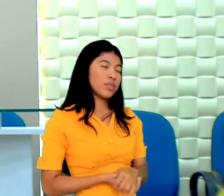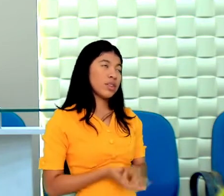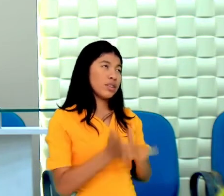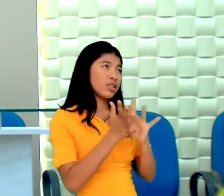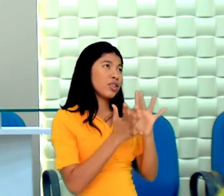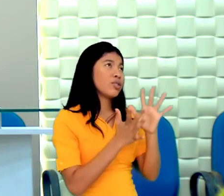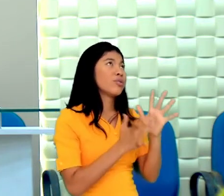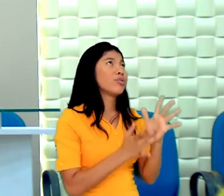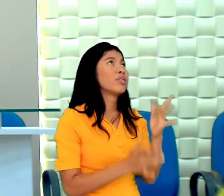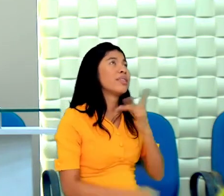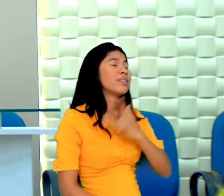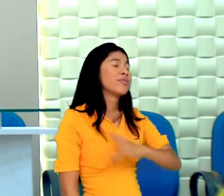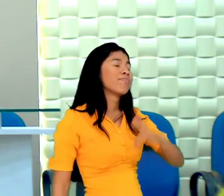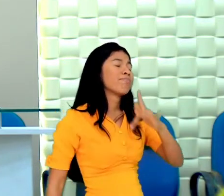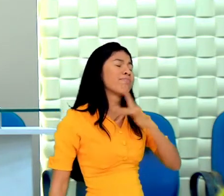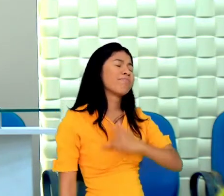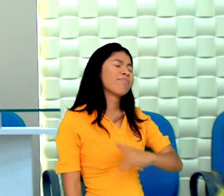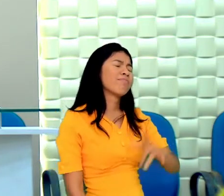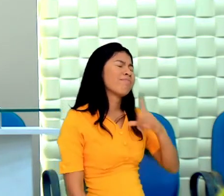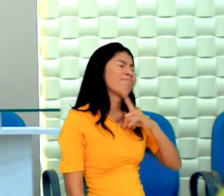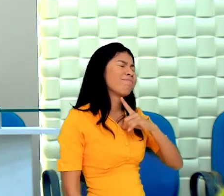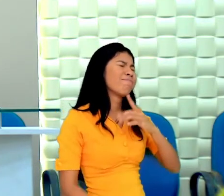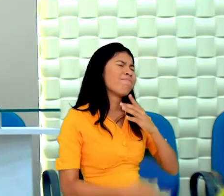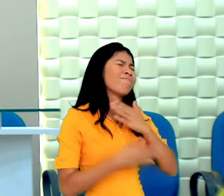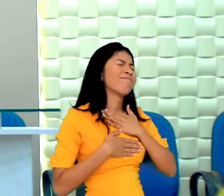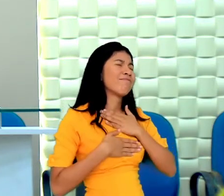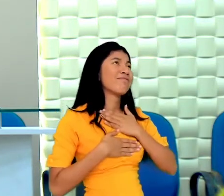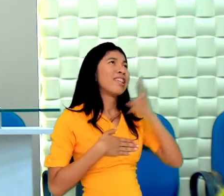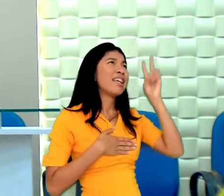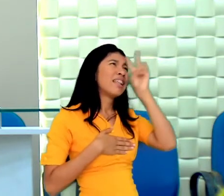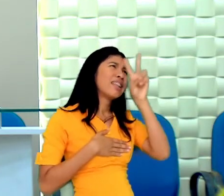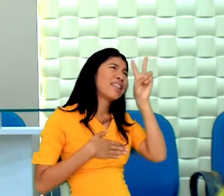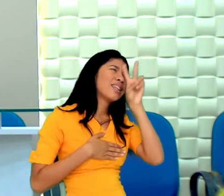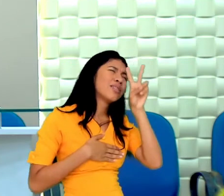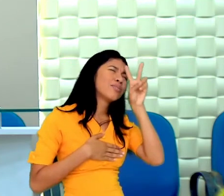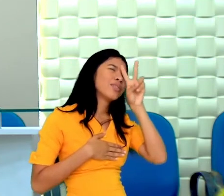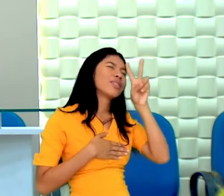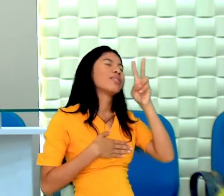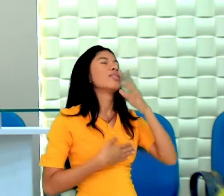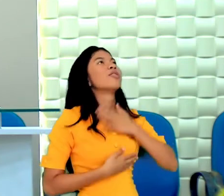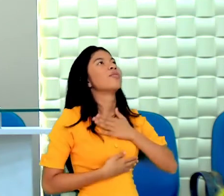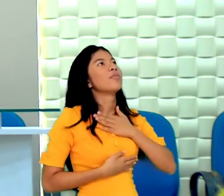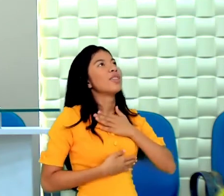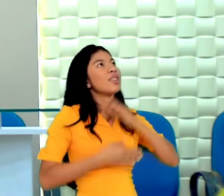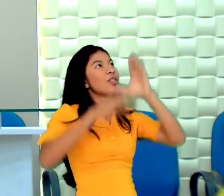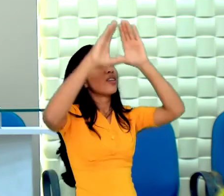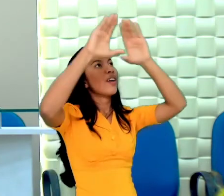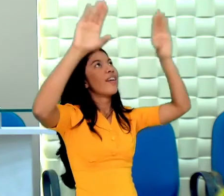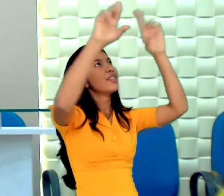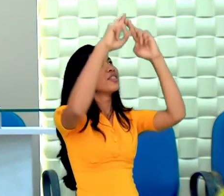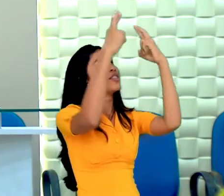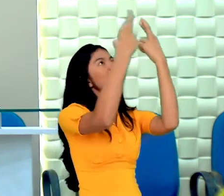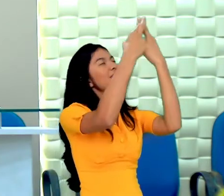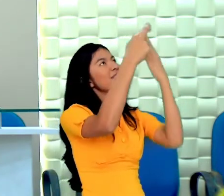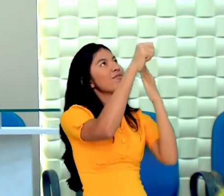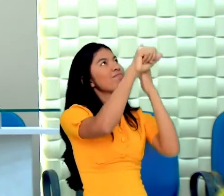tem misericórdia de mim. Lembra-te de mim quando entrares no teu reino.